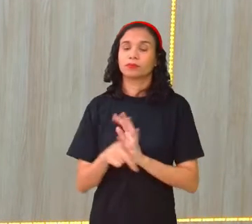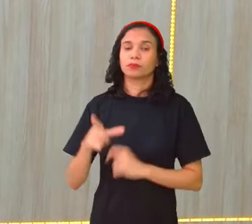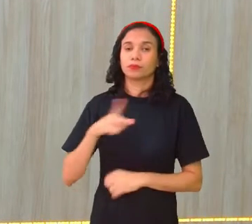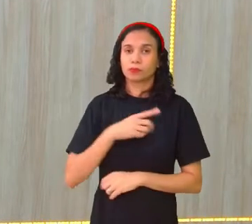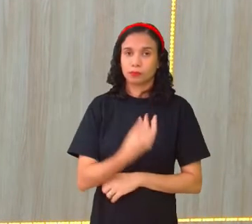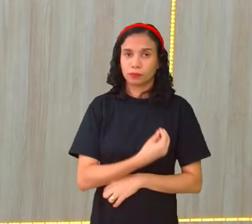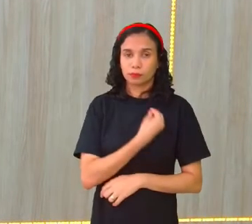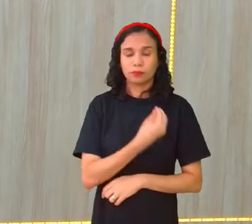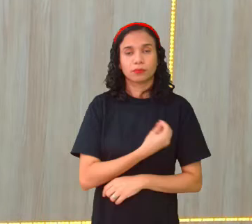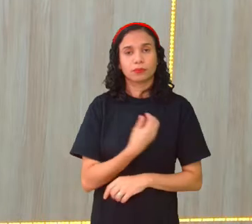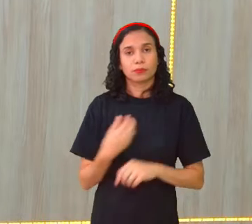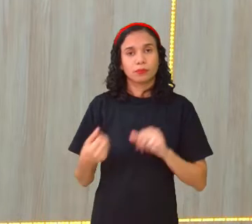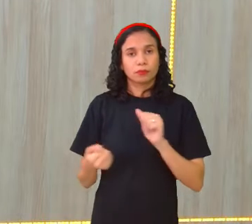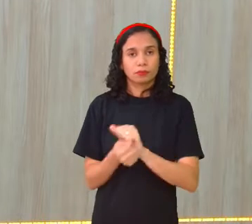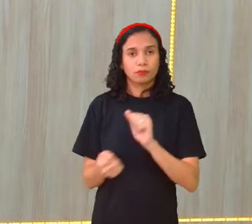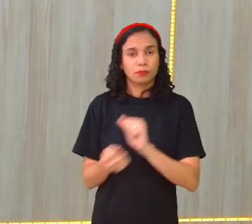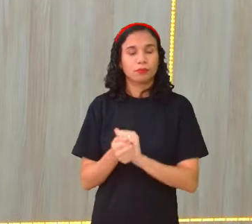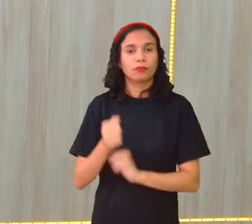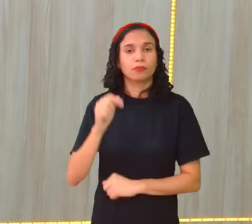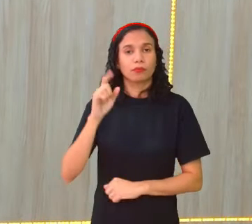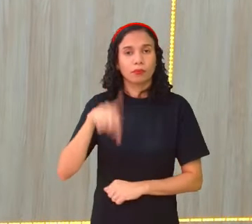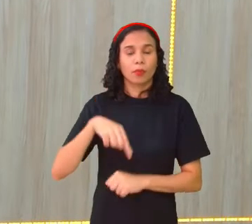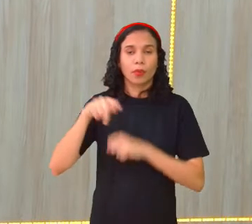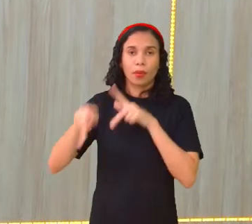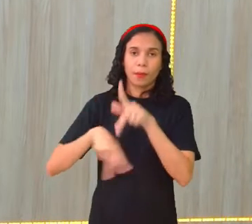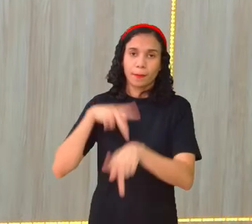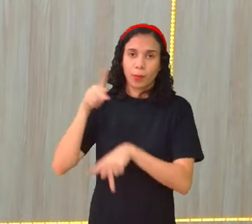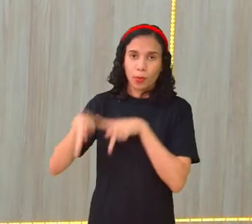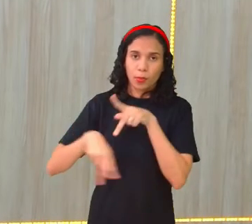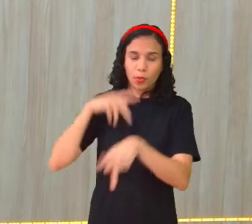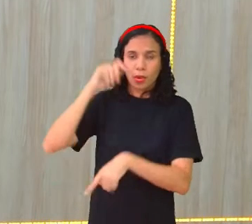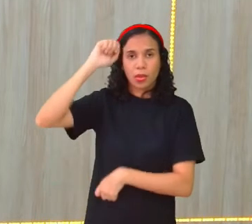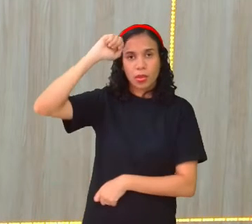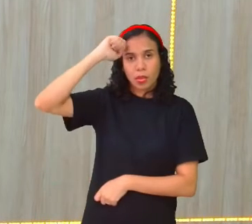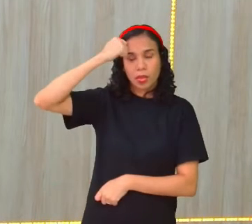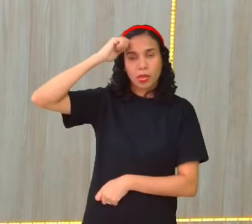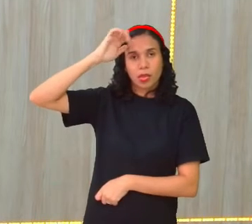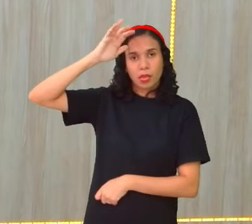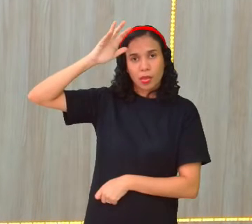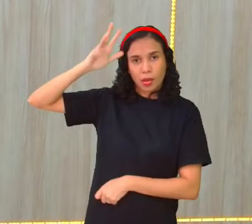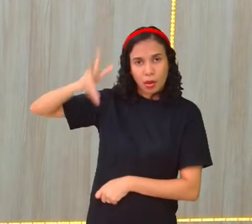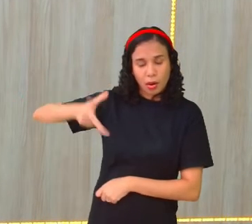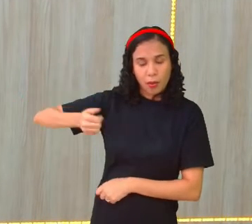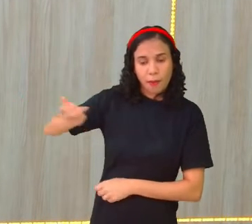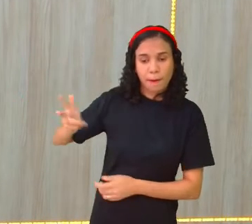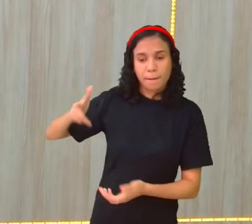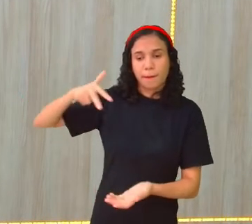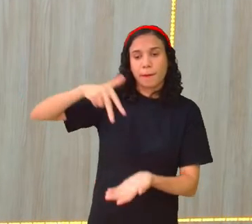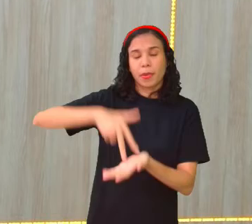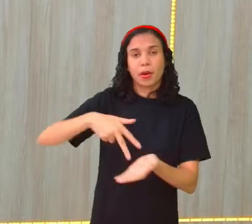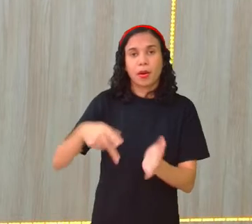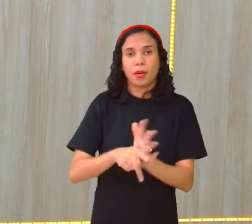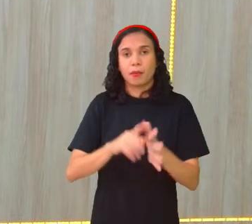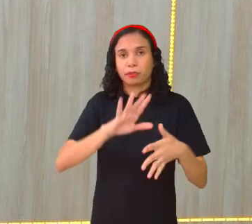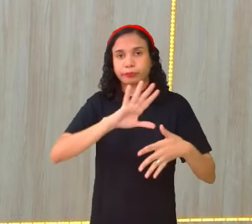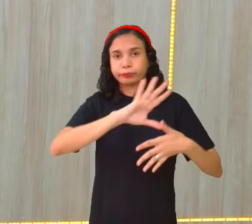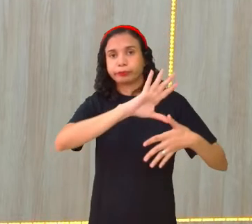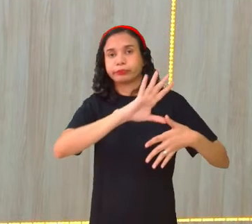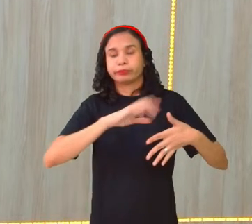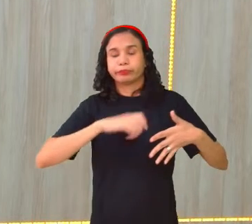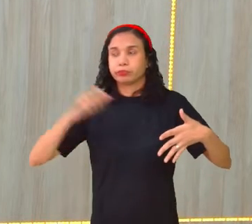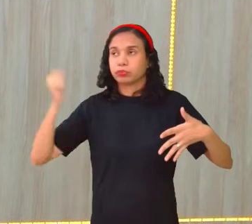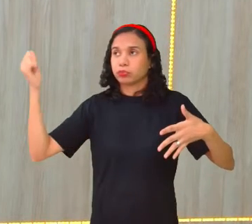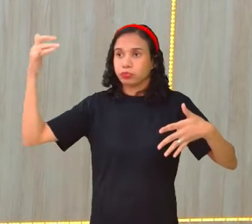trouxe através do tráfico negreiro a população, né, negra escravizada para cá, das Américas.